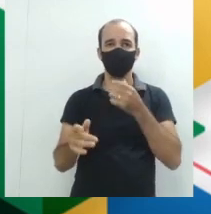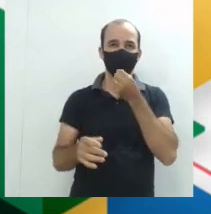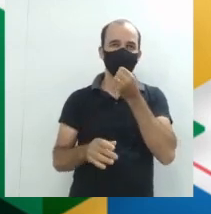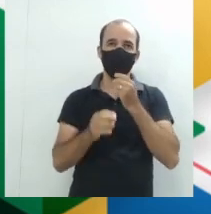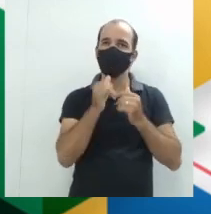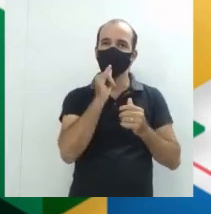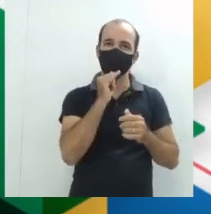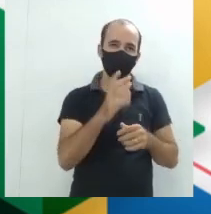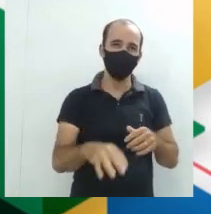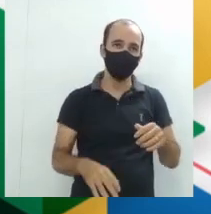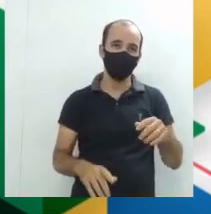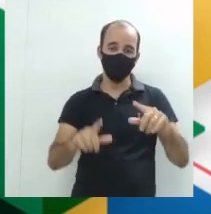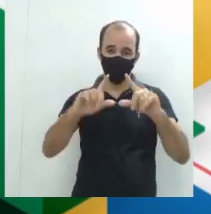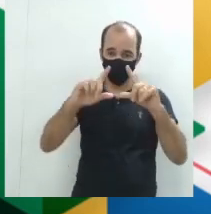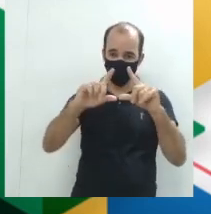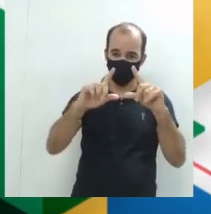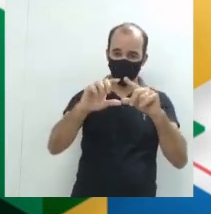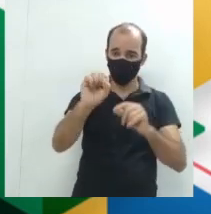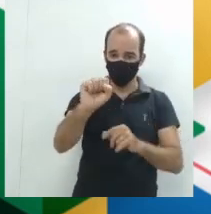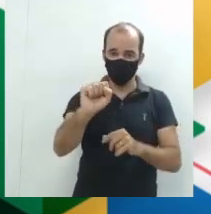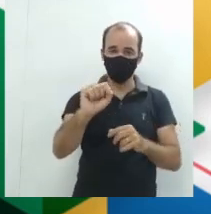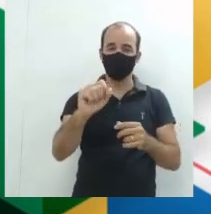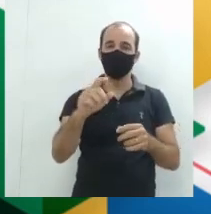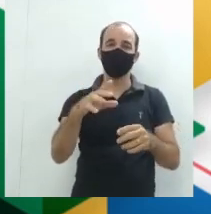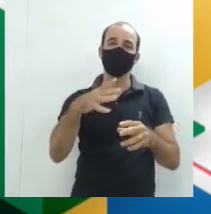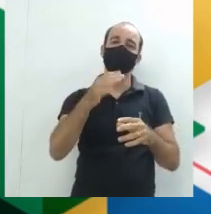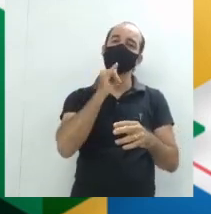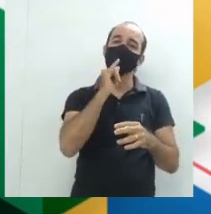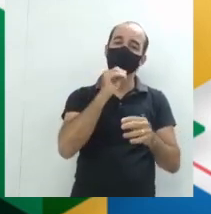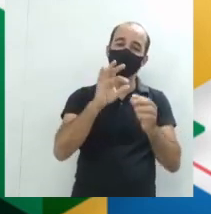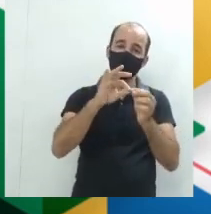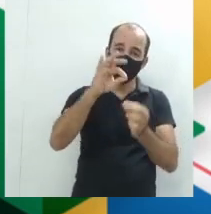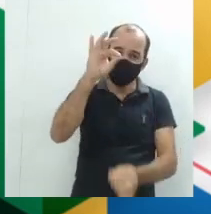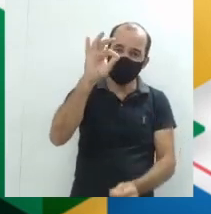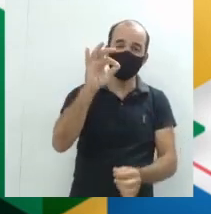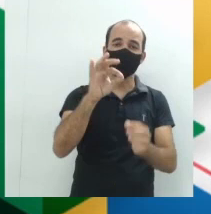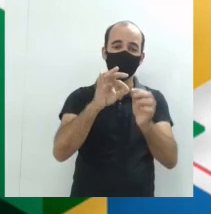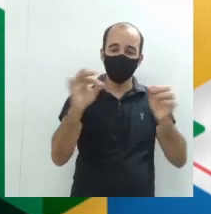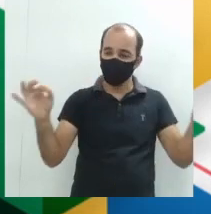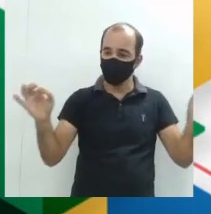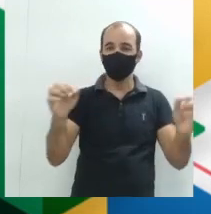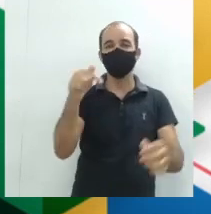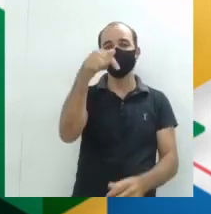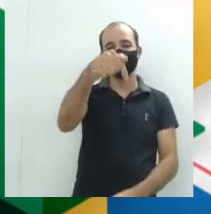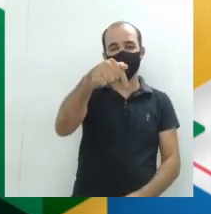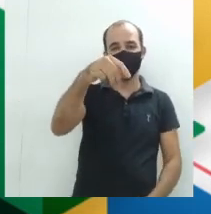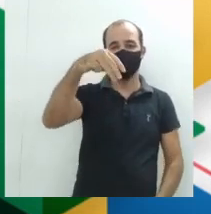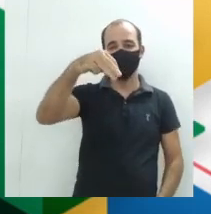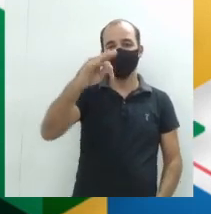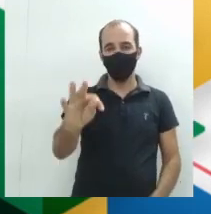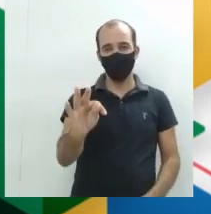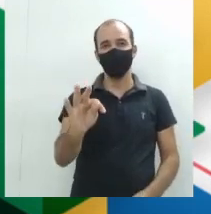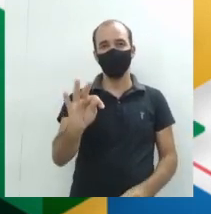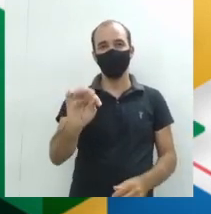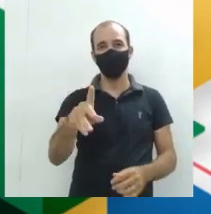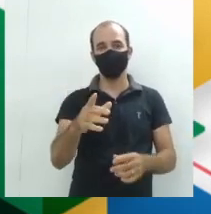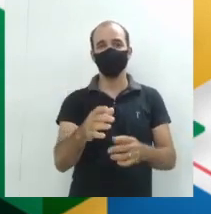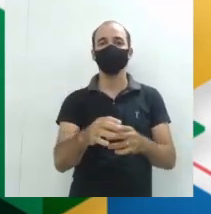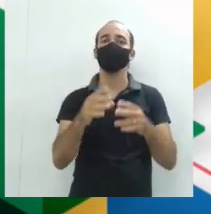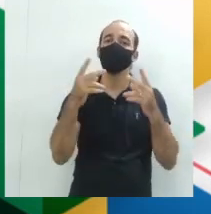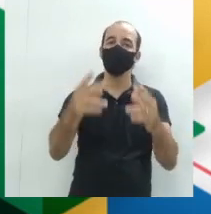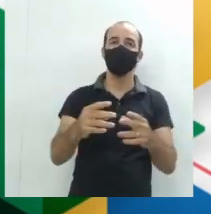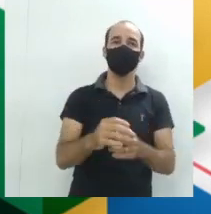é o valor do vetor deslocamento? 7 metros. Isso é a pergunta do Enem. Qual é a